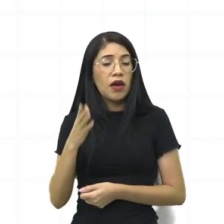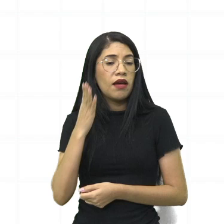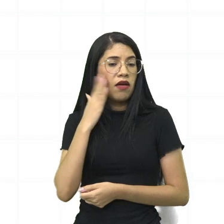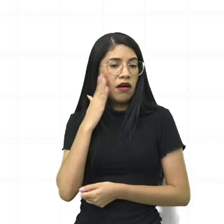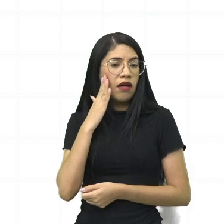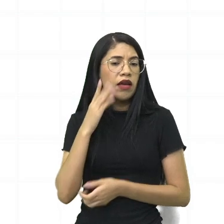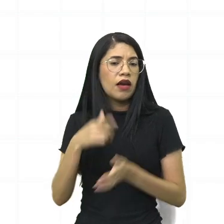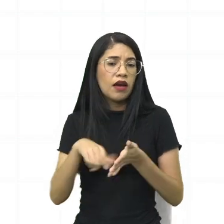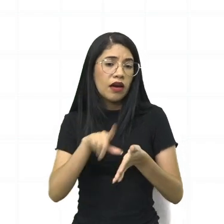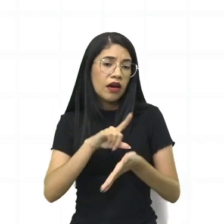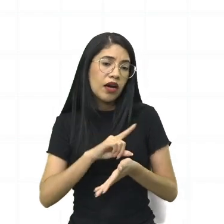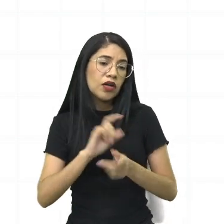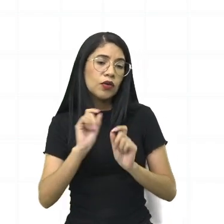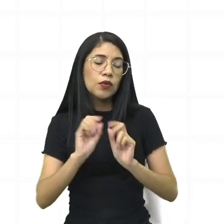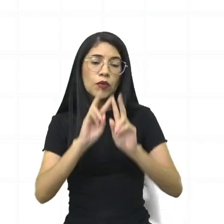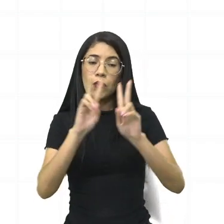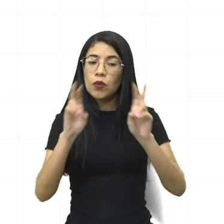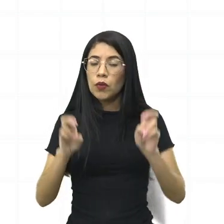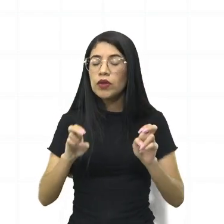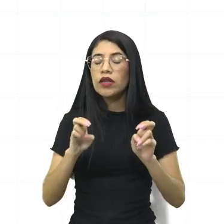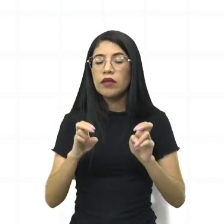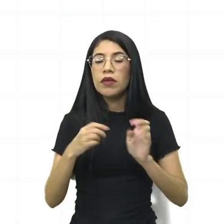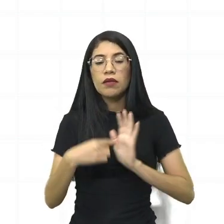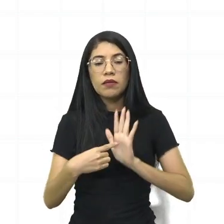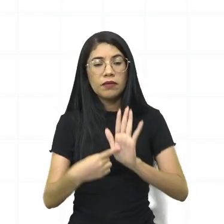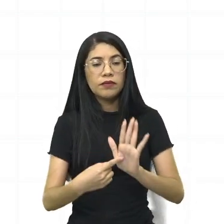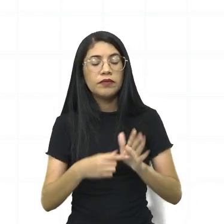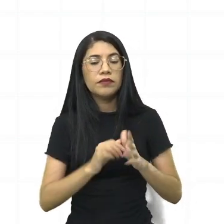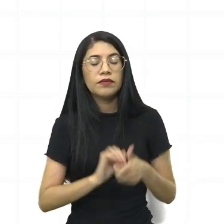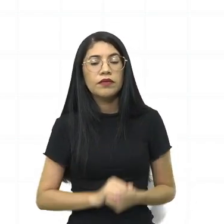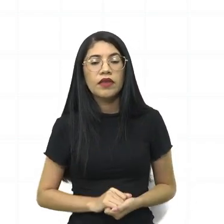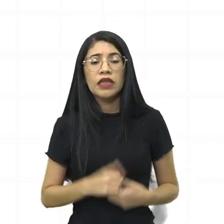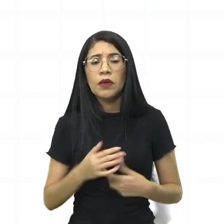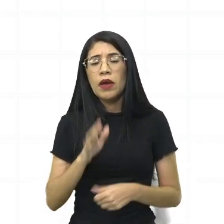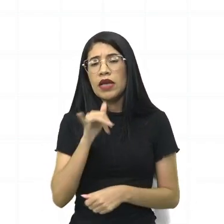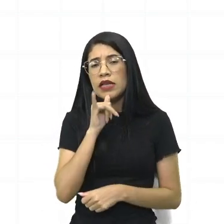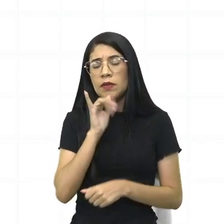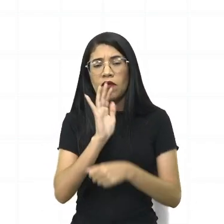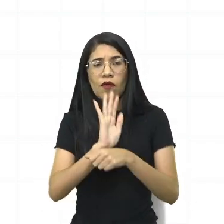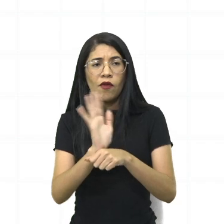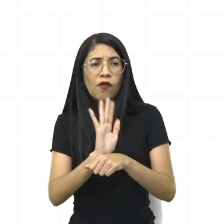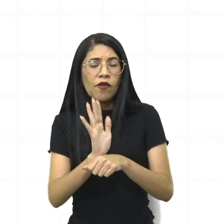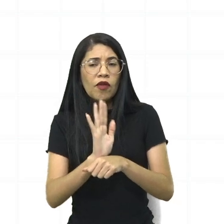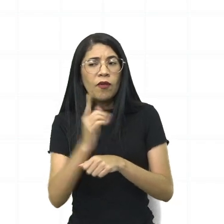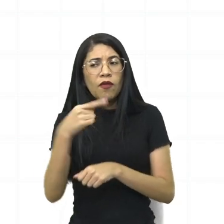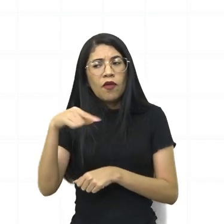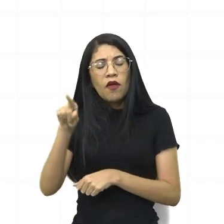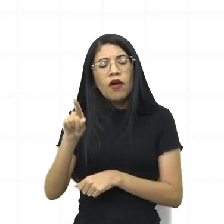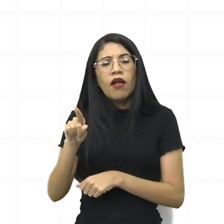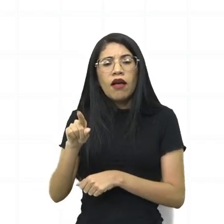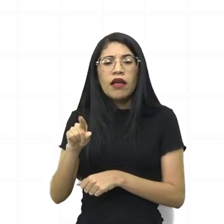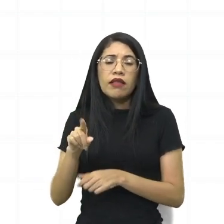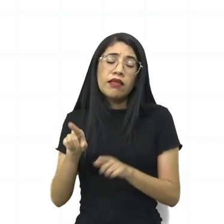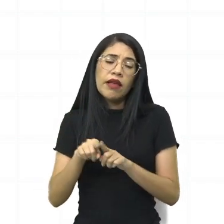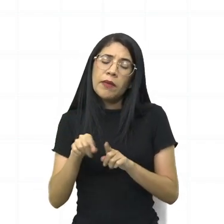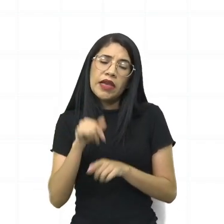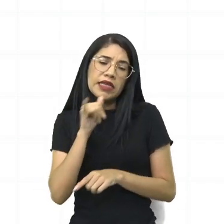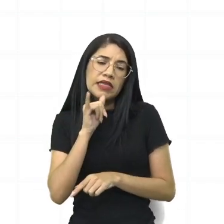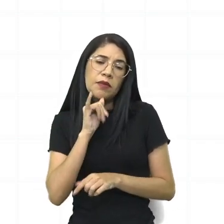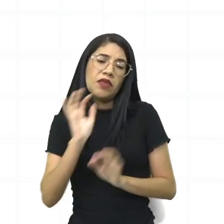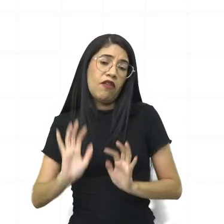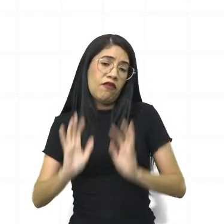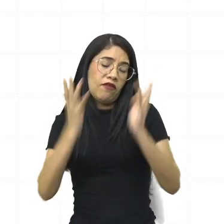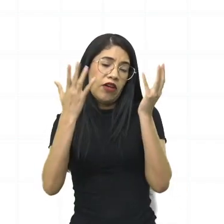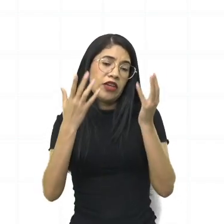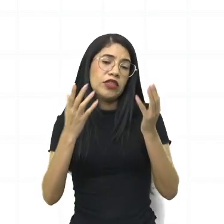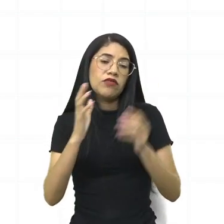prévio do objeto resenhado. Então, eu vou assistir ao filme, vou à própria banda da Bica, né?